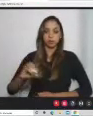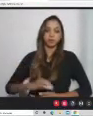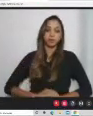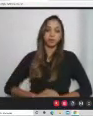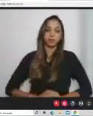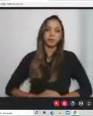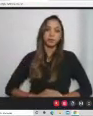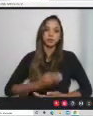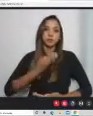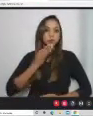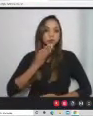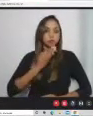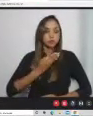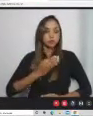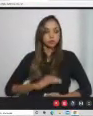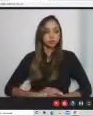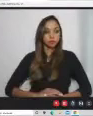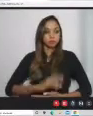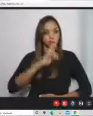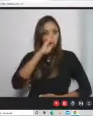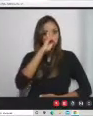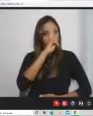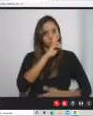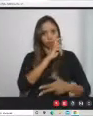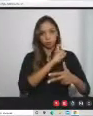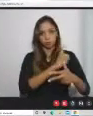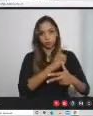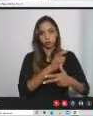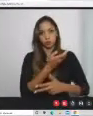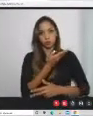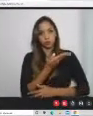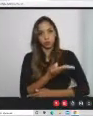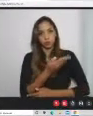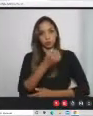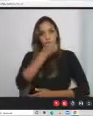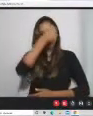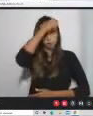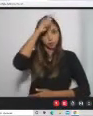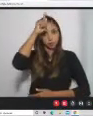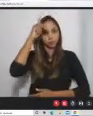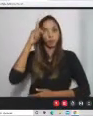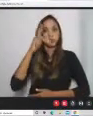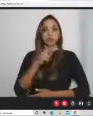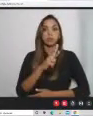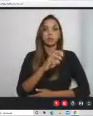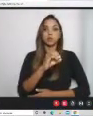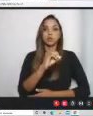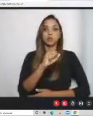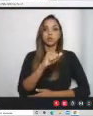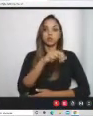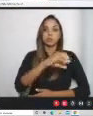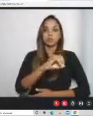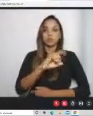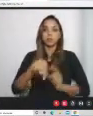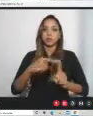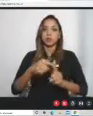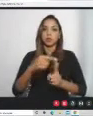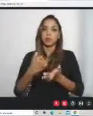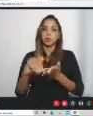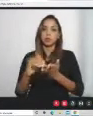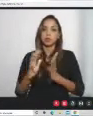indica ao chefe do Executivo Municipal, excelentíssimo senhor prefeito Rosano Taveira da Cunha, extensiva Secretaria Municipal de Limpeza Urbana,